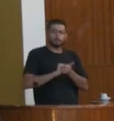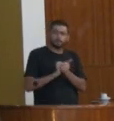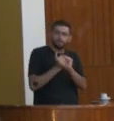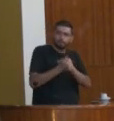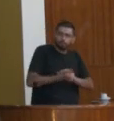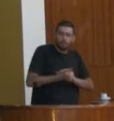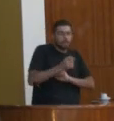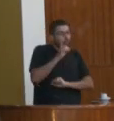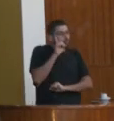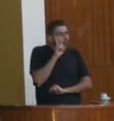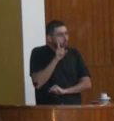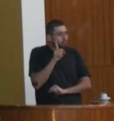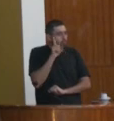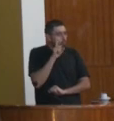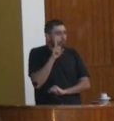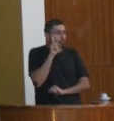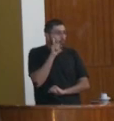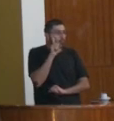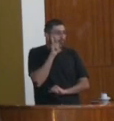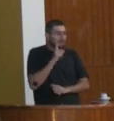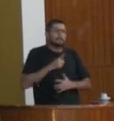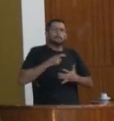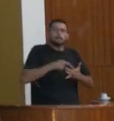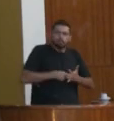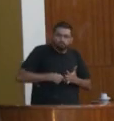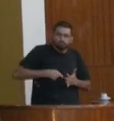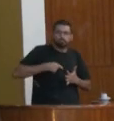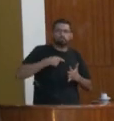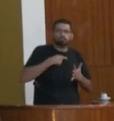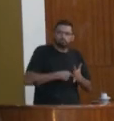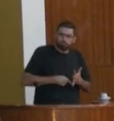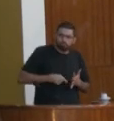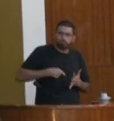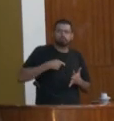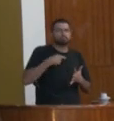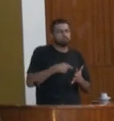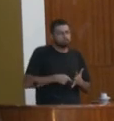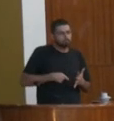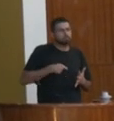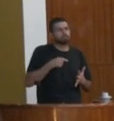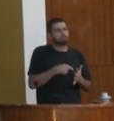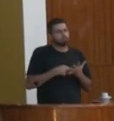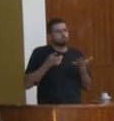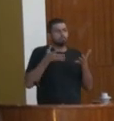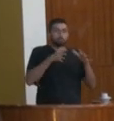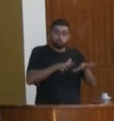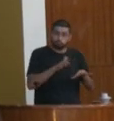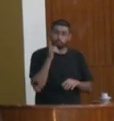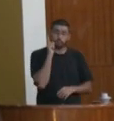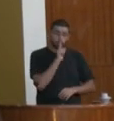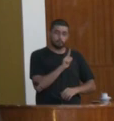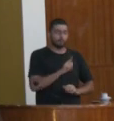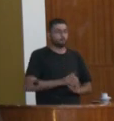dia. Nós temos que lutar dia a dia para que essa adaptação seja feita.